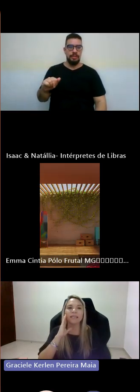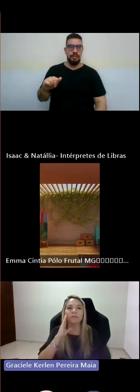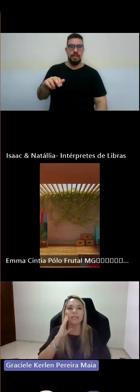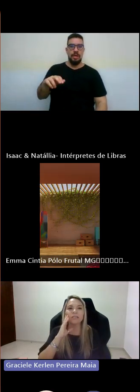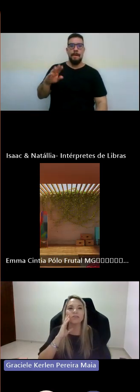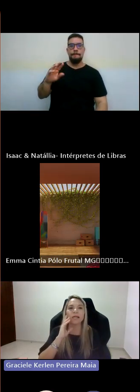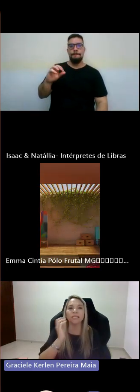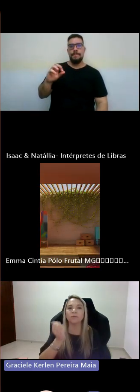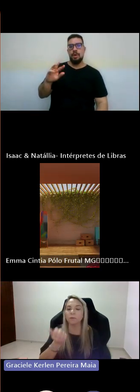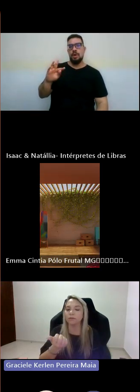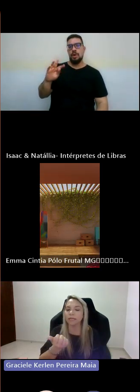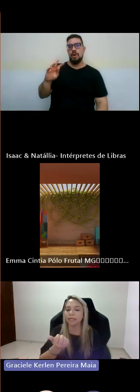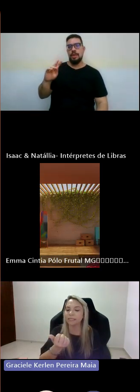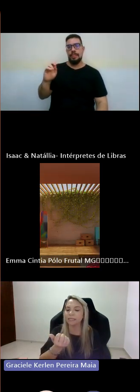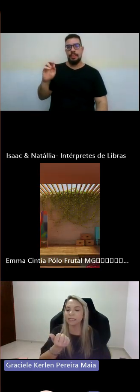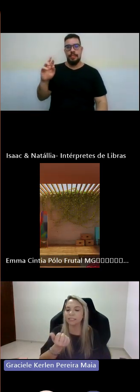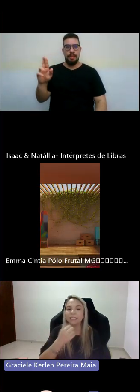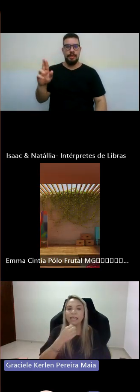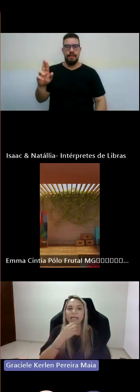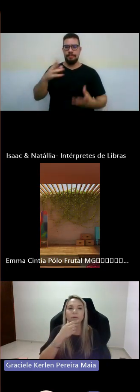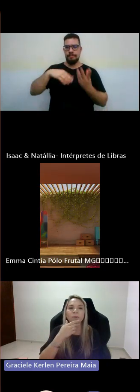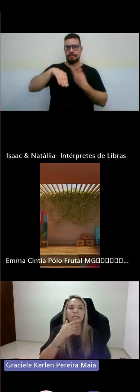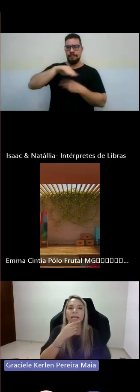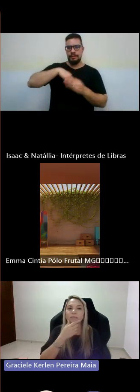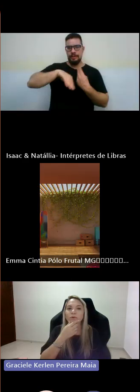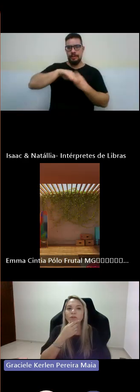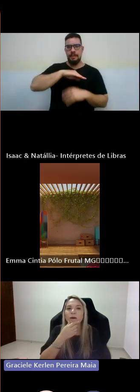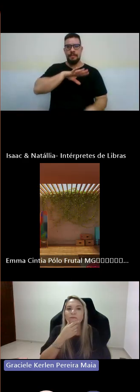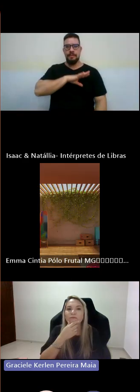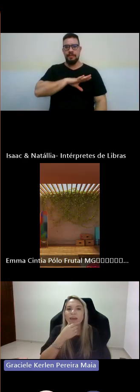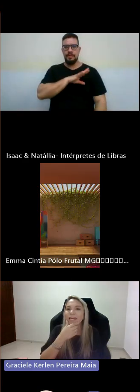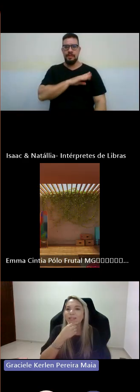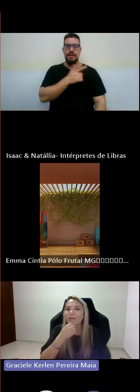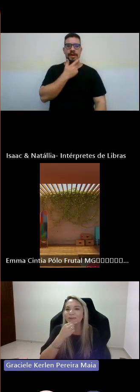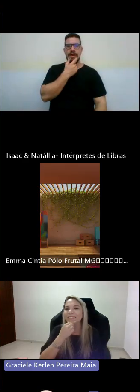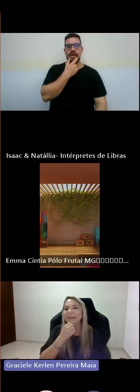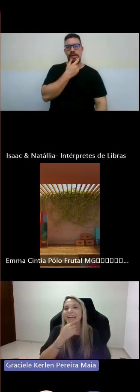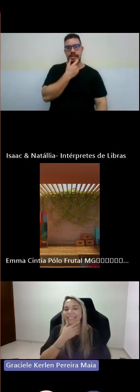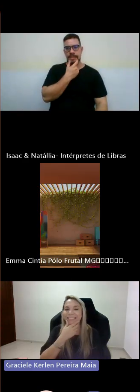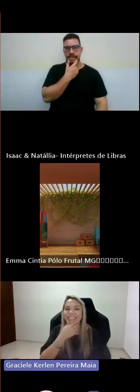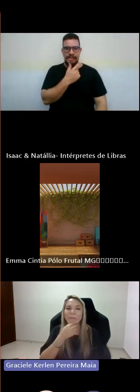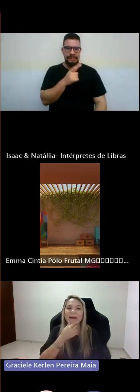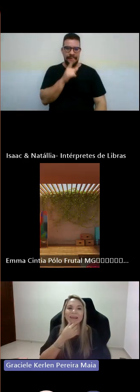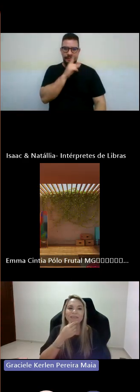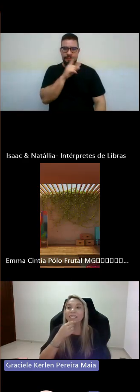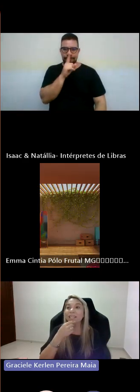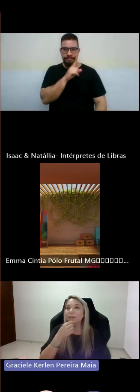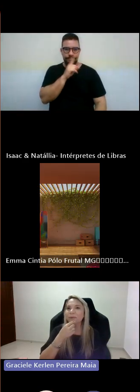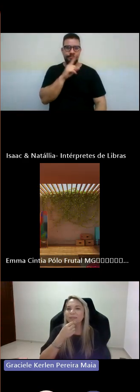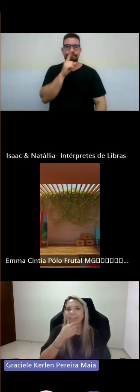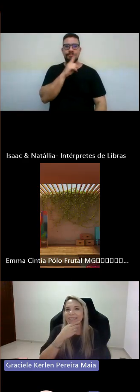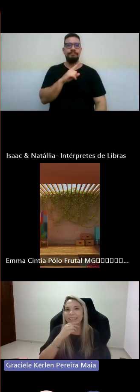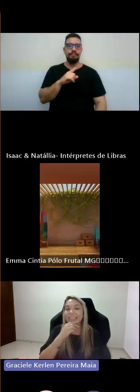podem ver que não tem só a língua portuguesa, né? A gente tem aí um inglês muito mal feito. A gente tem a palavra new aí,